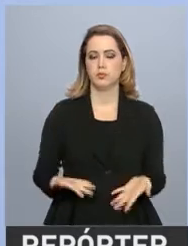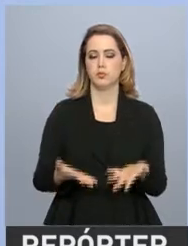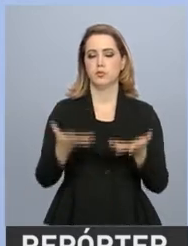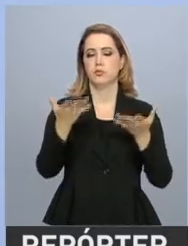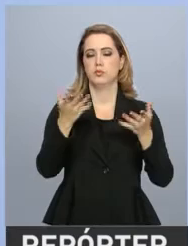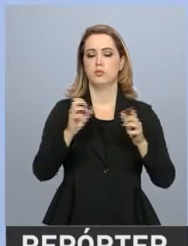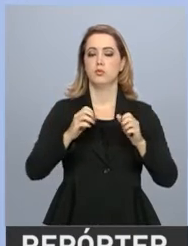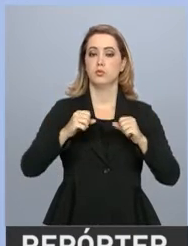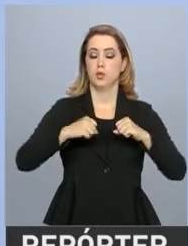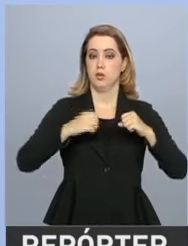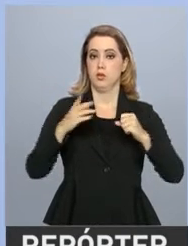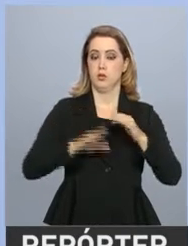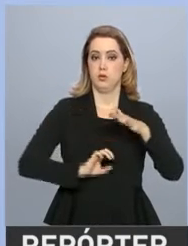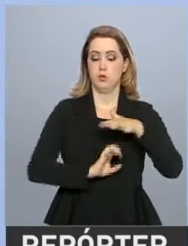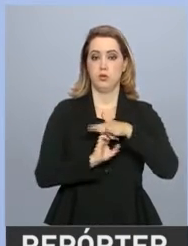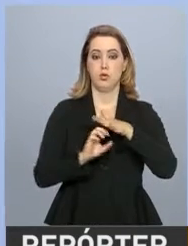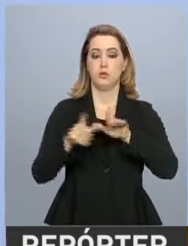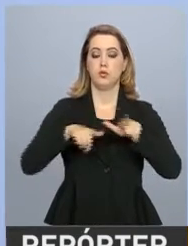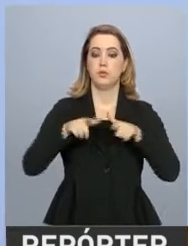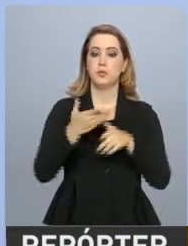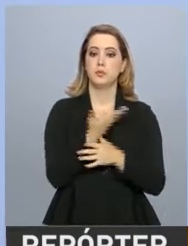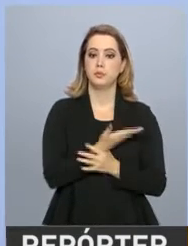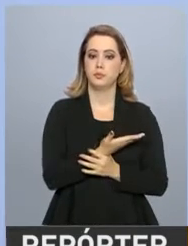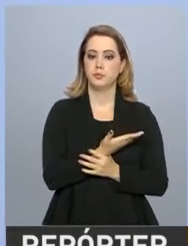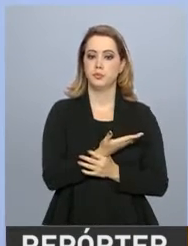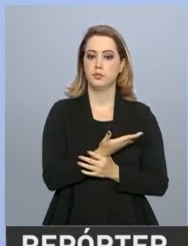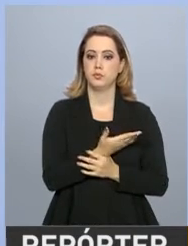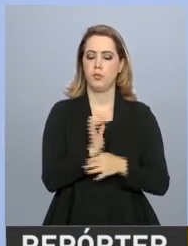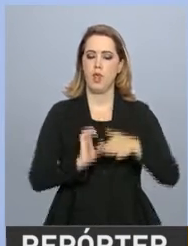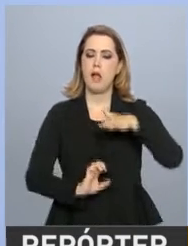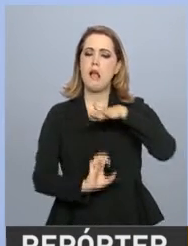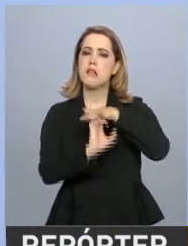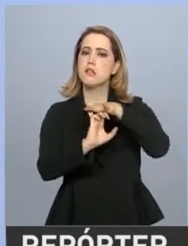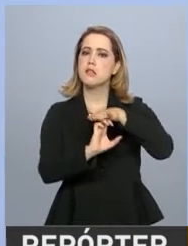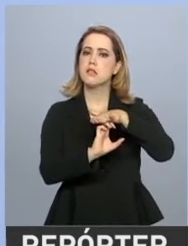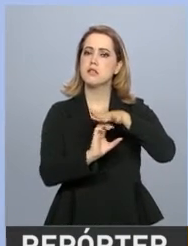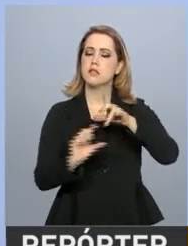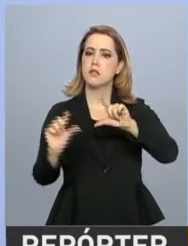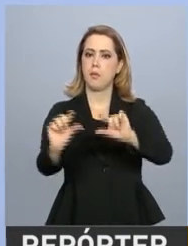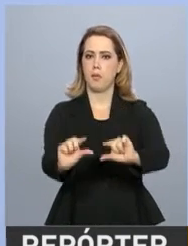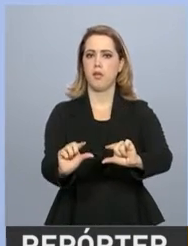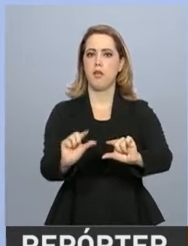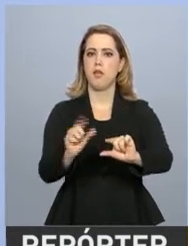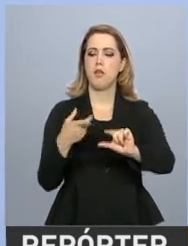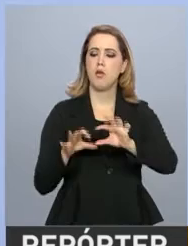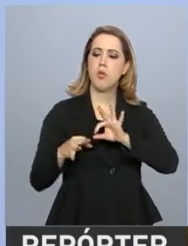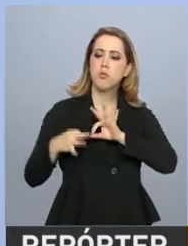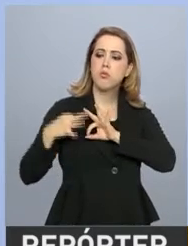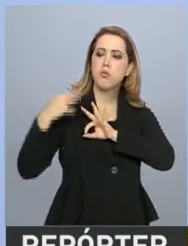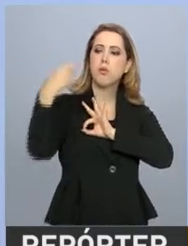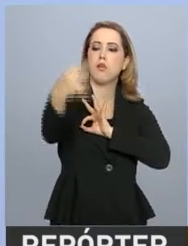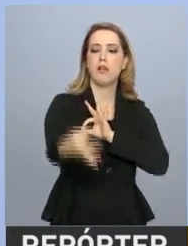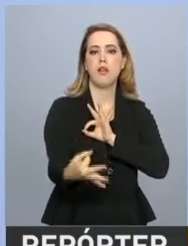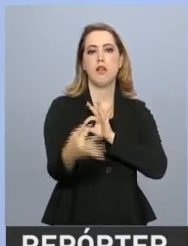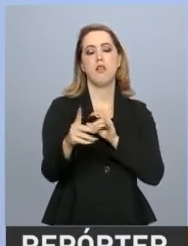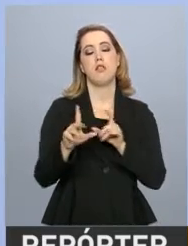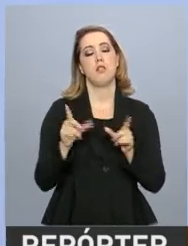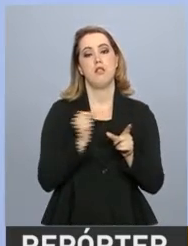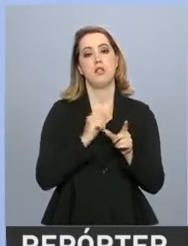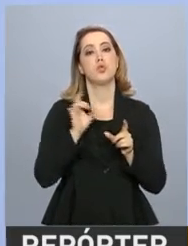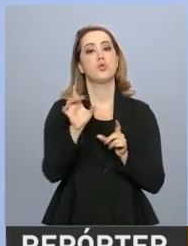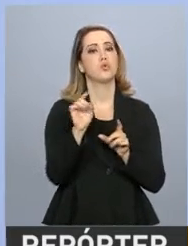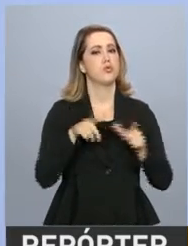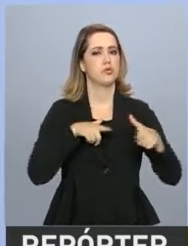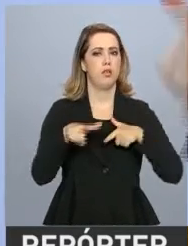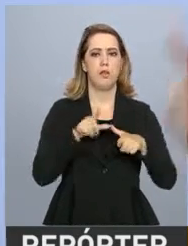o microempreendimento ele vai à lei da geração de emprego ele vai além da